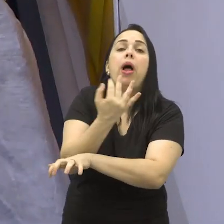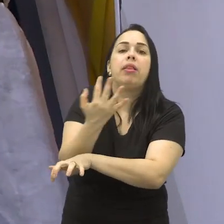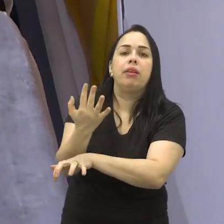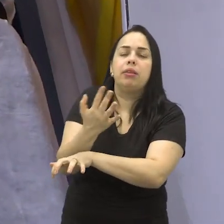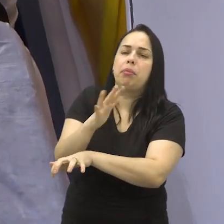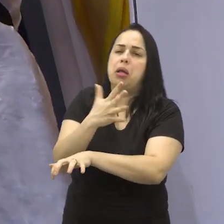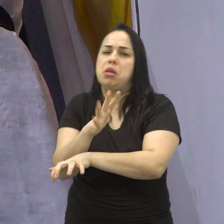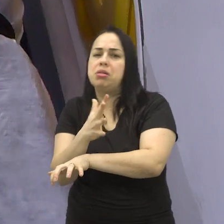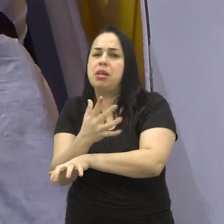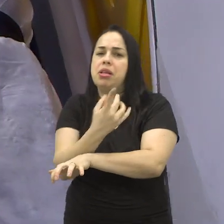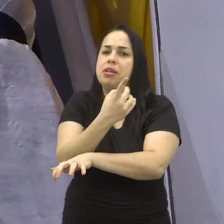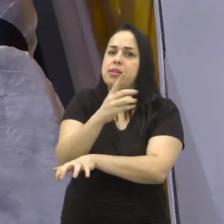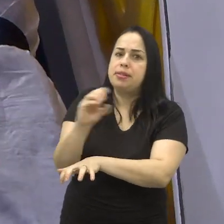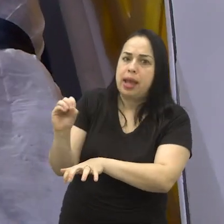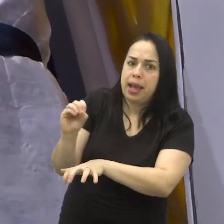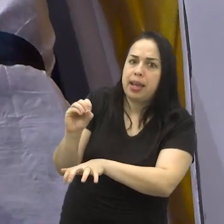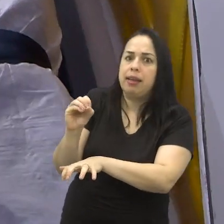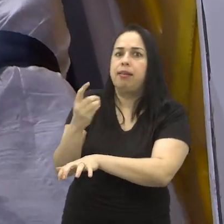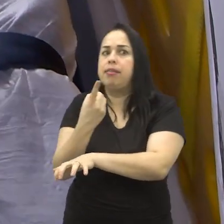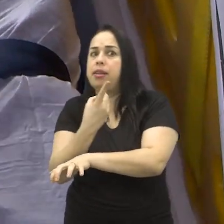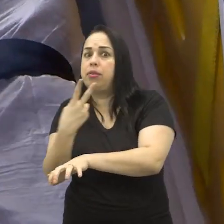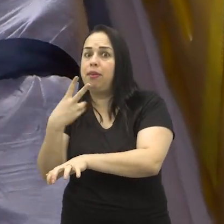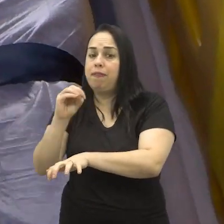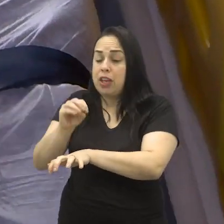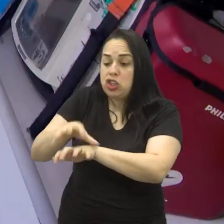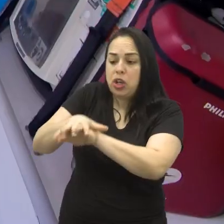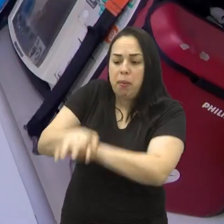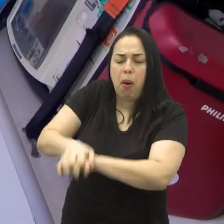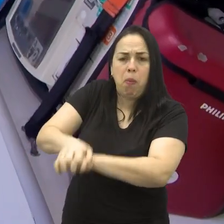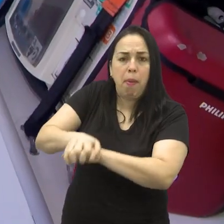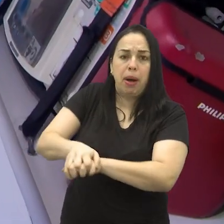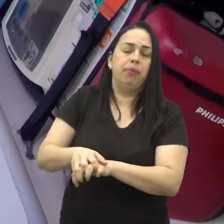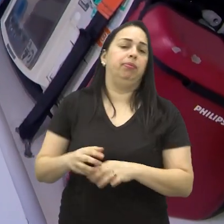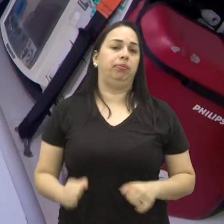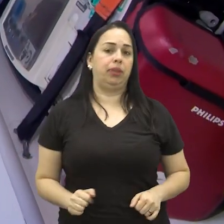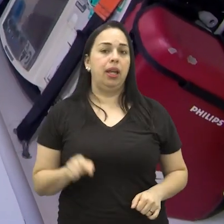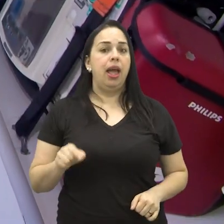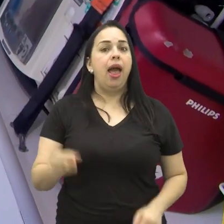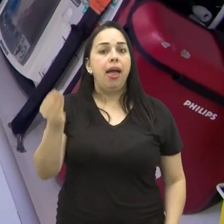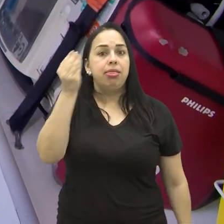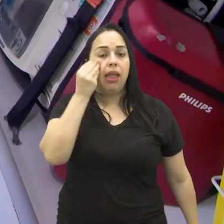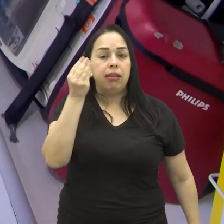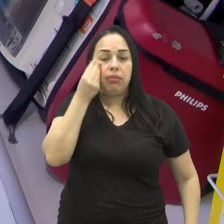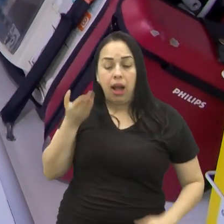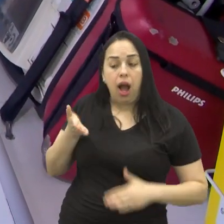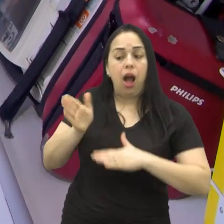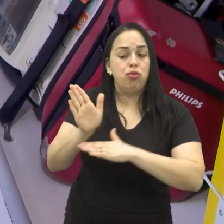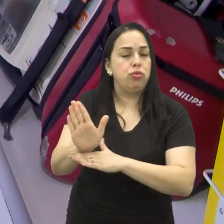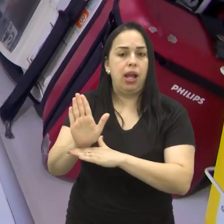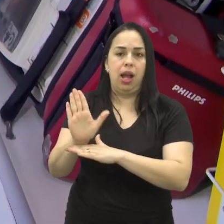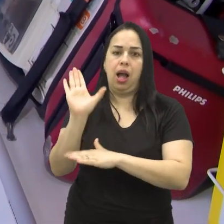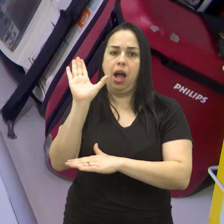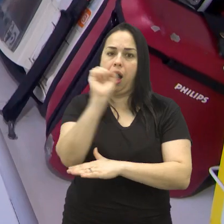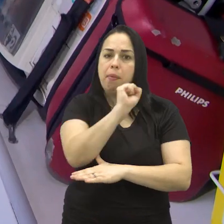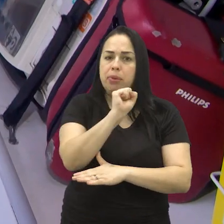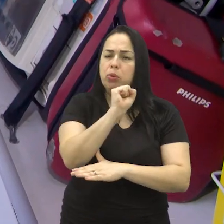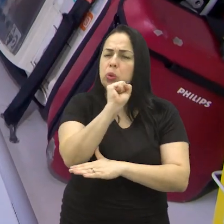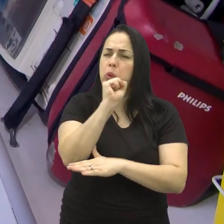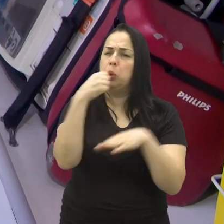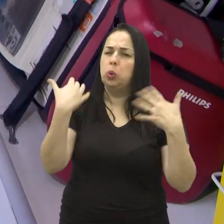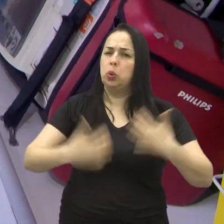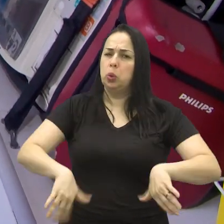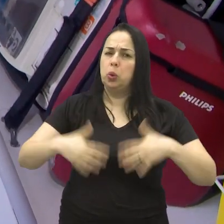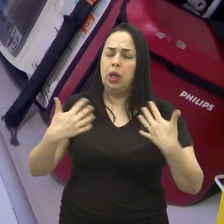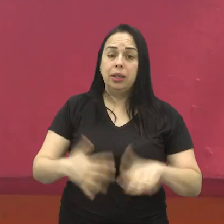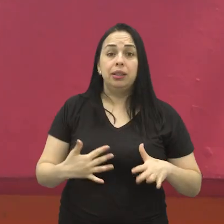das massagens gira em torno de 100 a 120 massagens por minuto. A prioridade é prestar o atendimento à vítima no menor